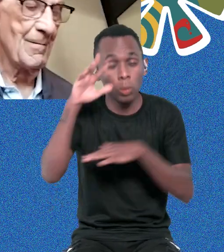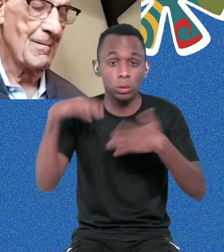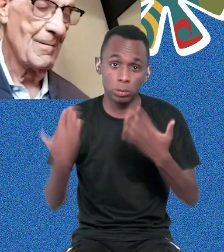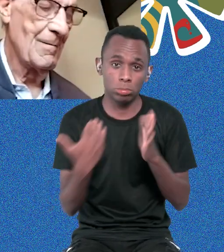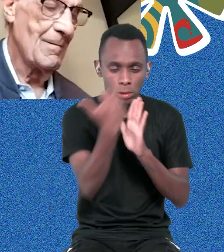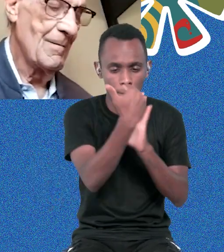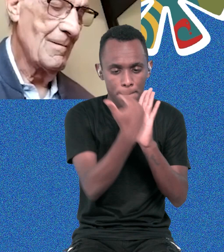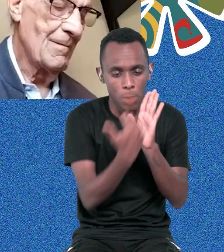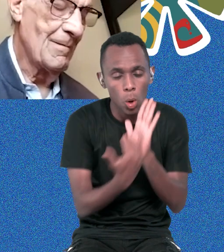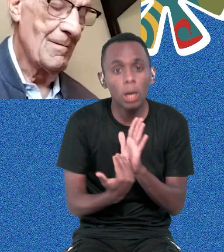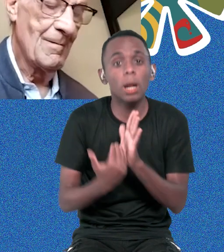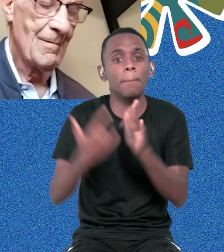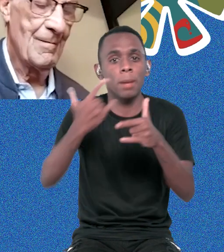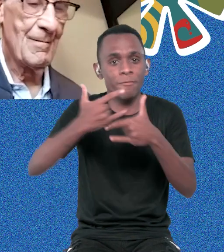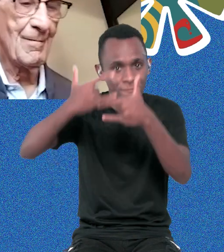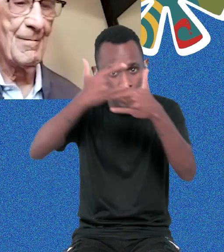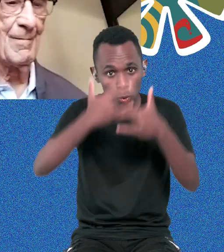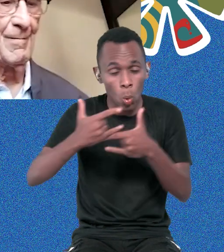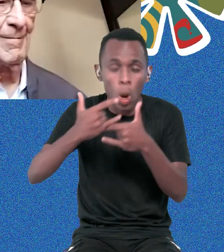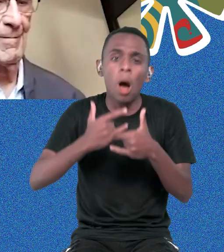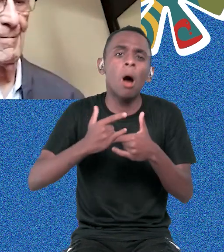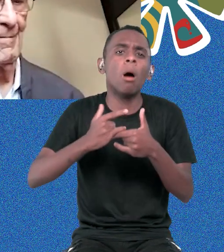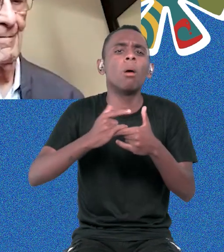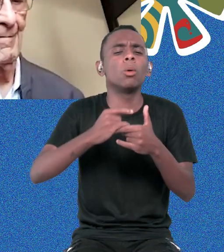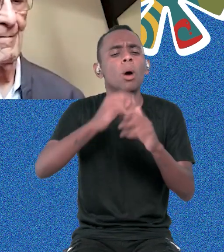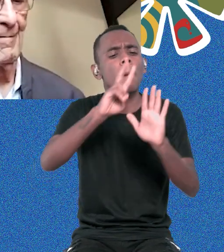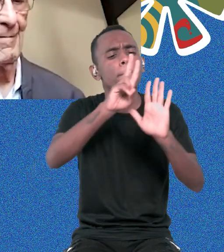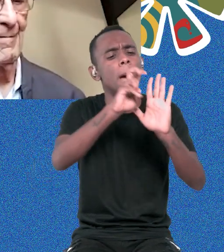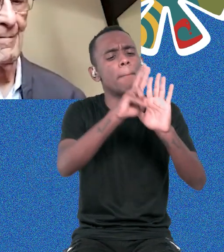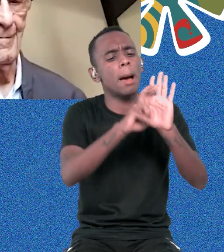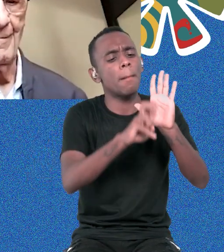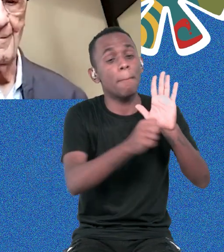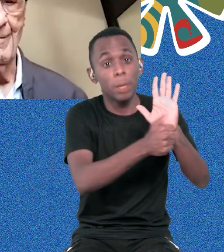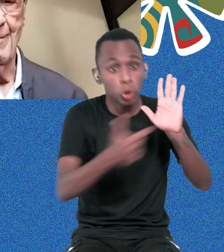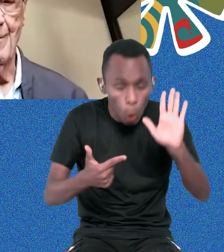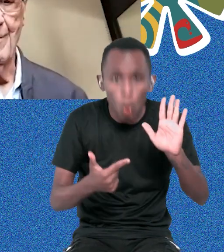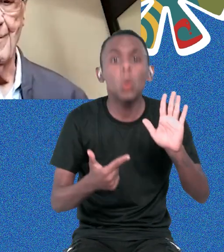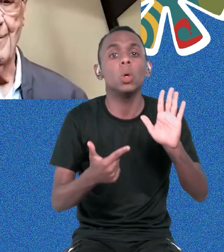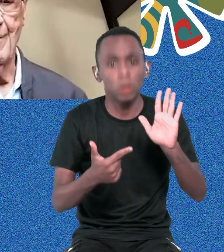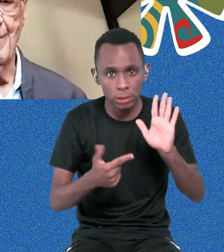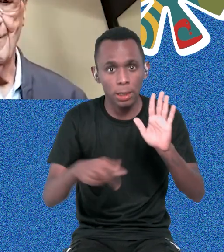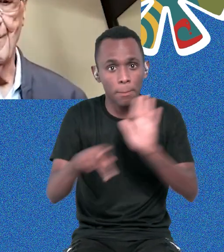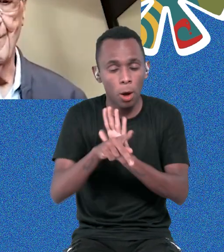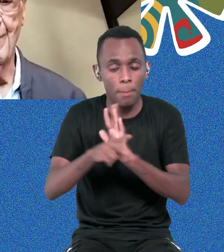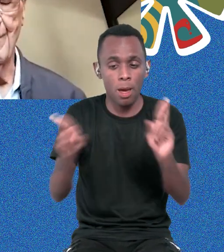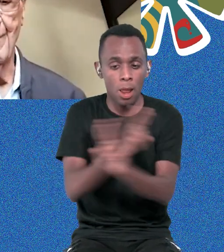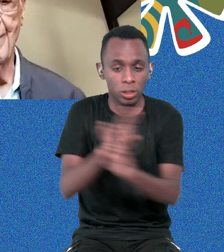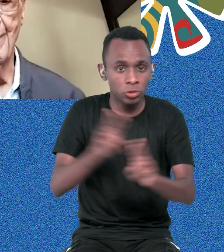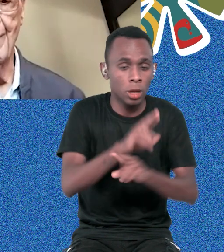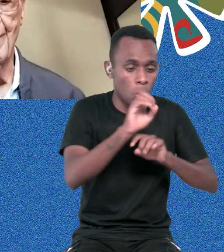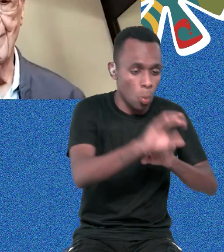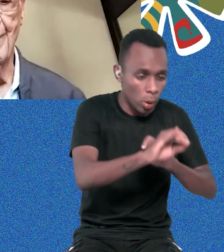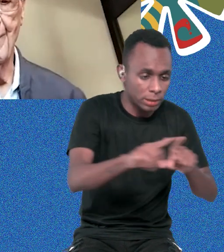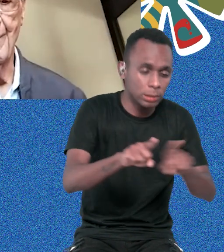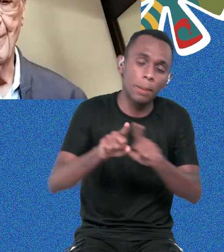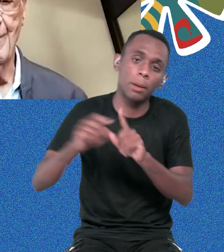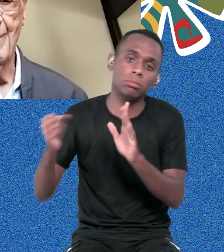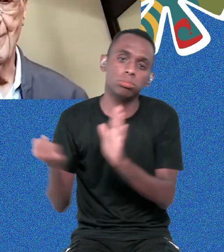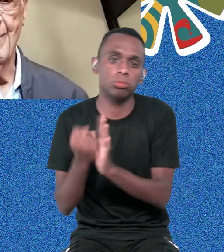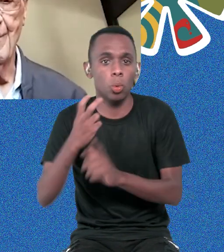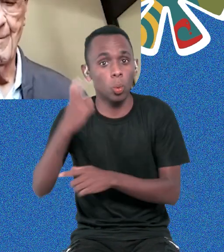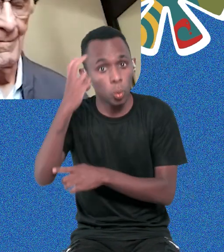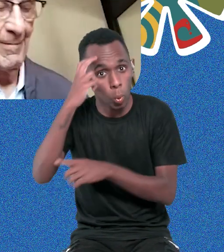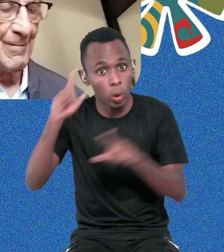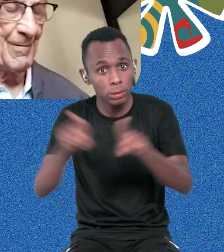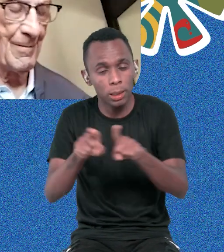nessa programação virtual, vai discutir 12 subtemas relacionados à educação e o patrimônio